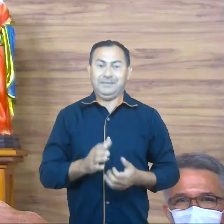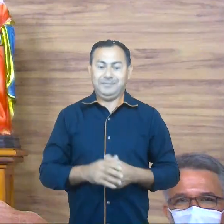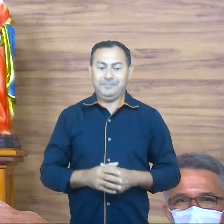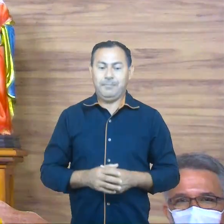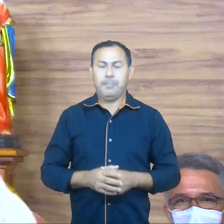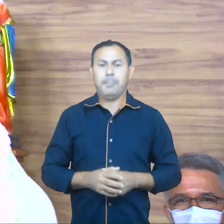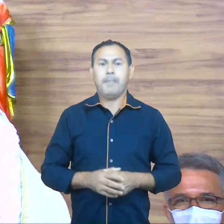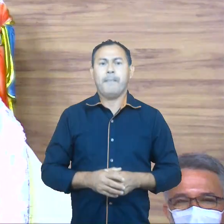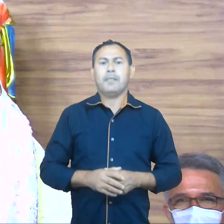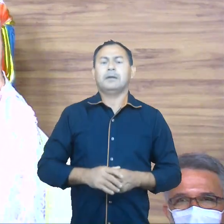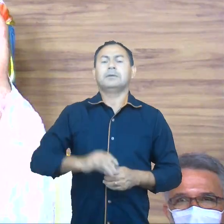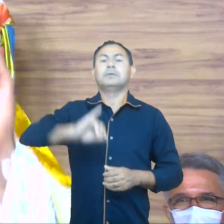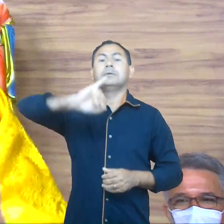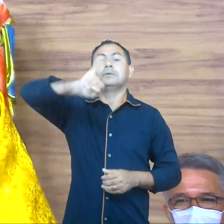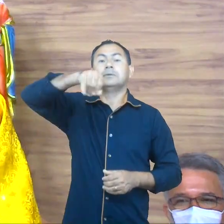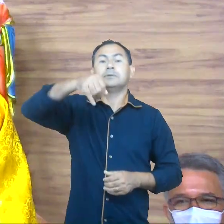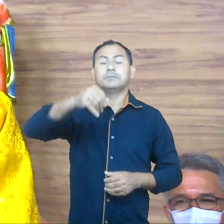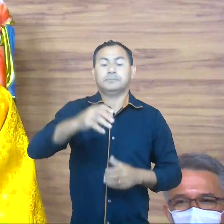E ele diz: